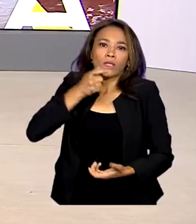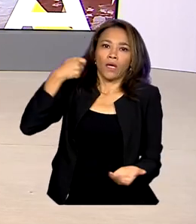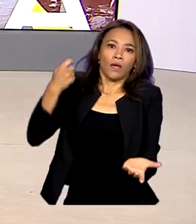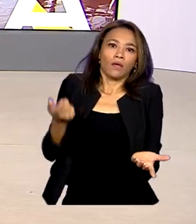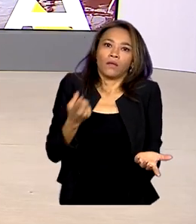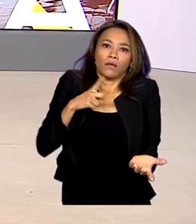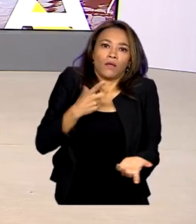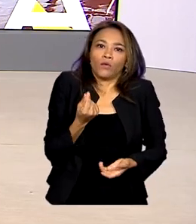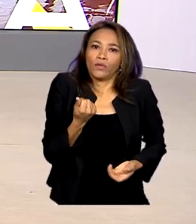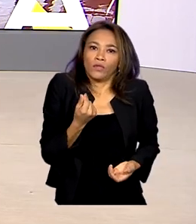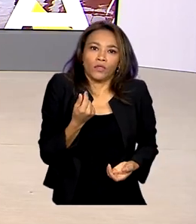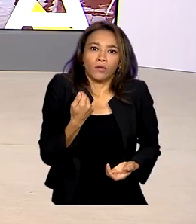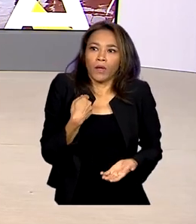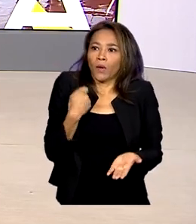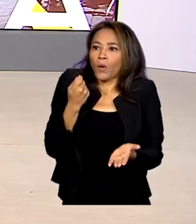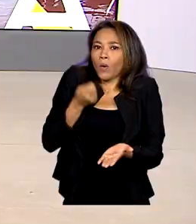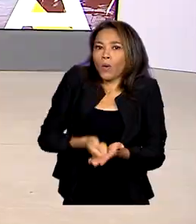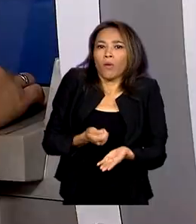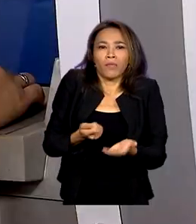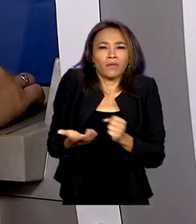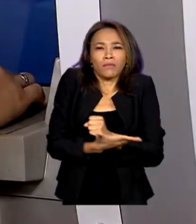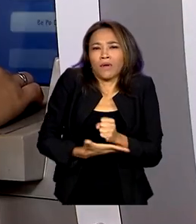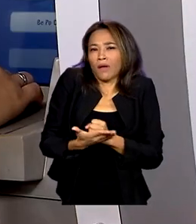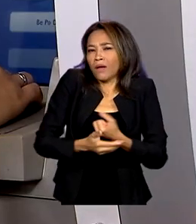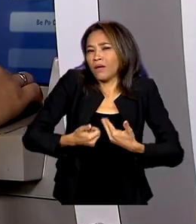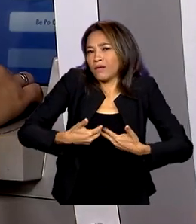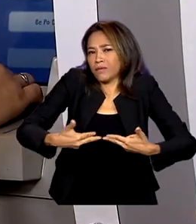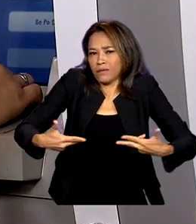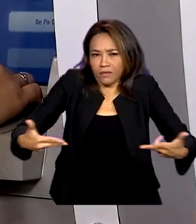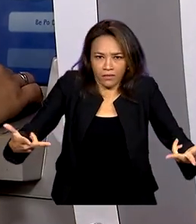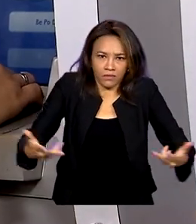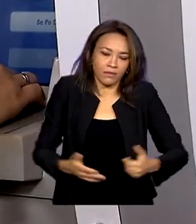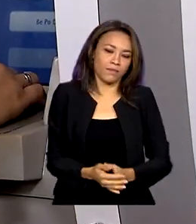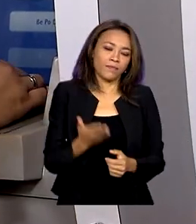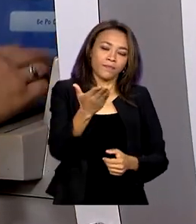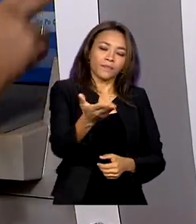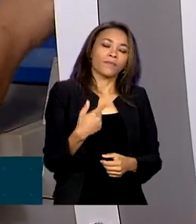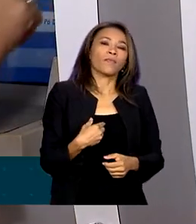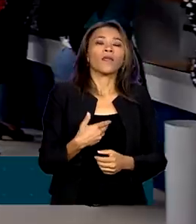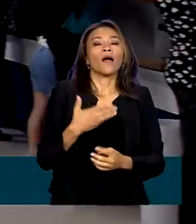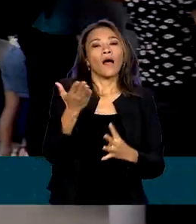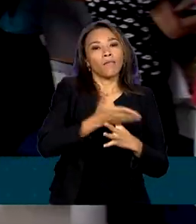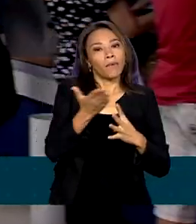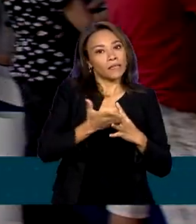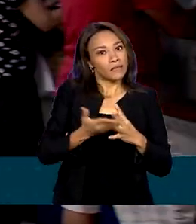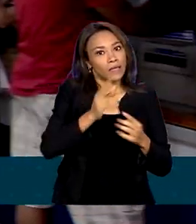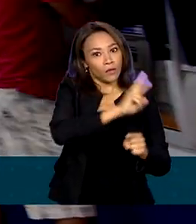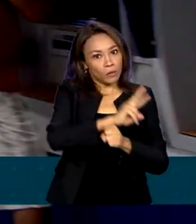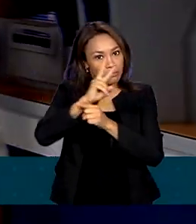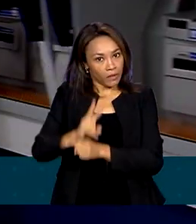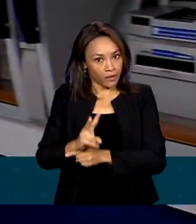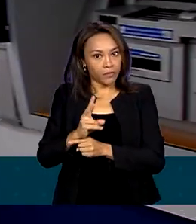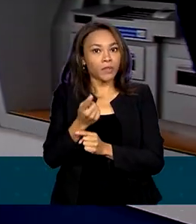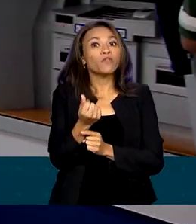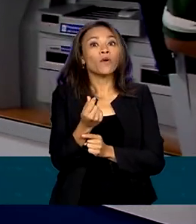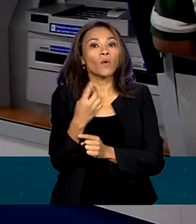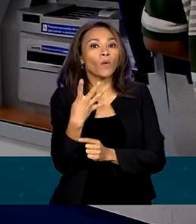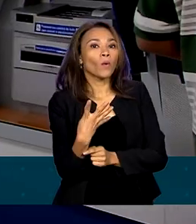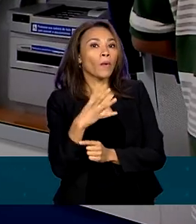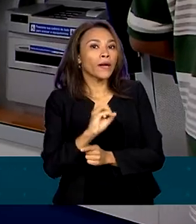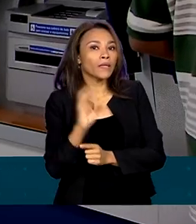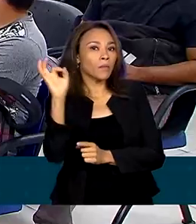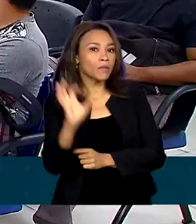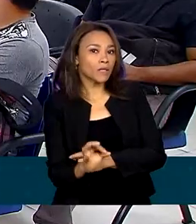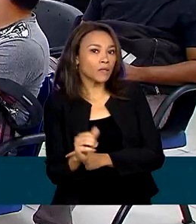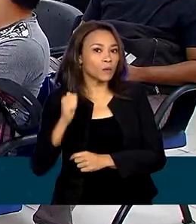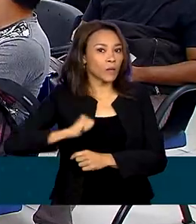para necessidades básicas. A parcela do empréstimo, que era de até 40% do valor do